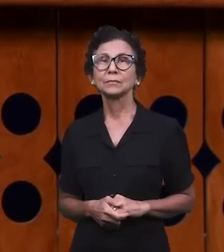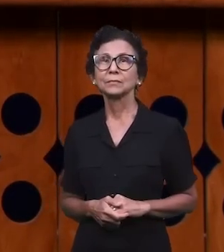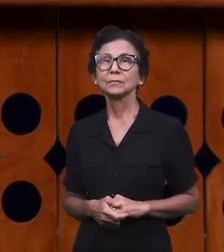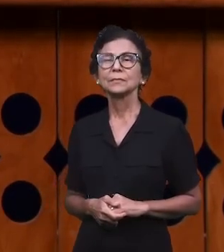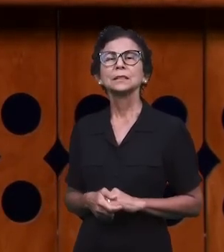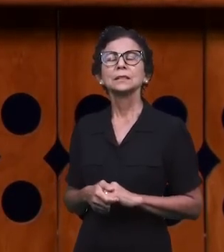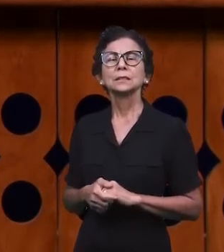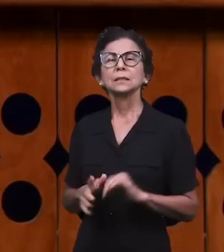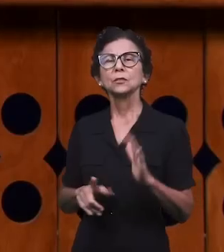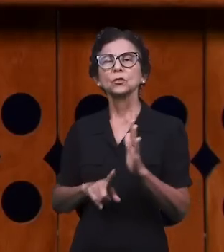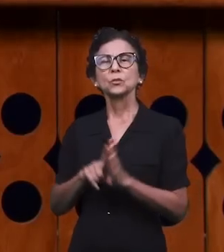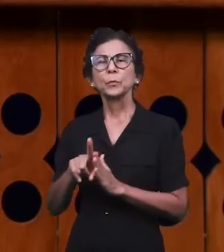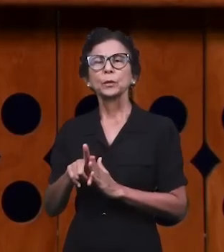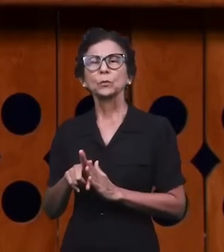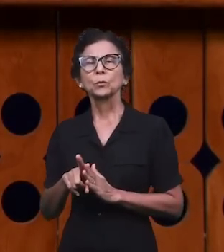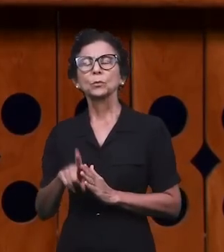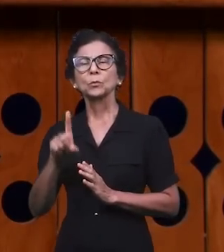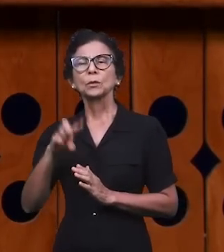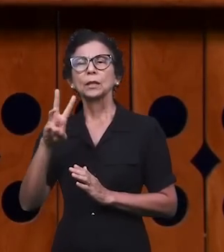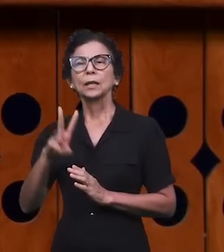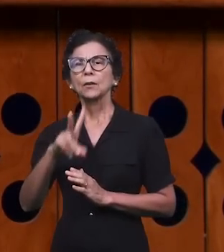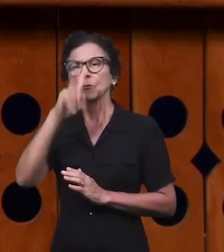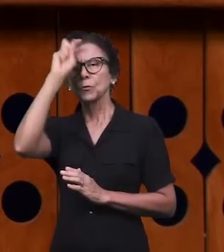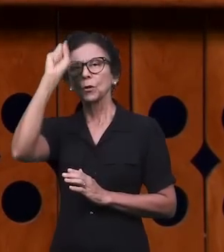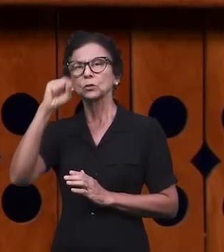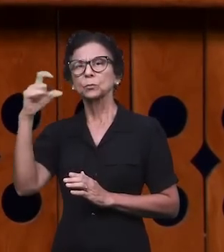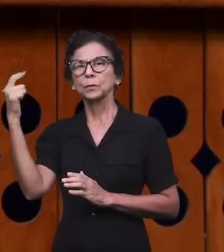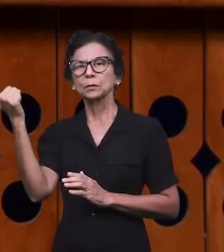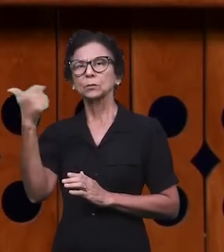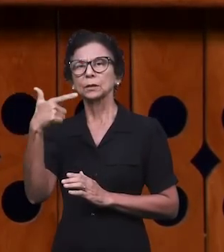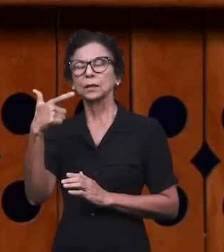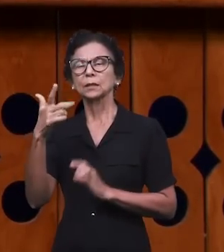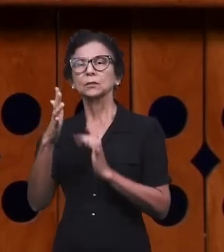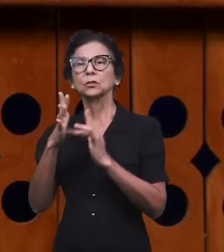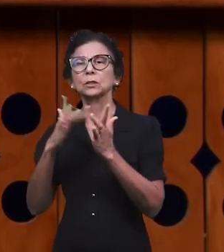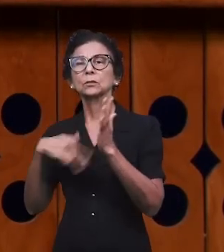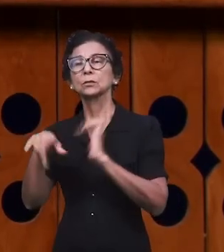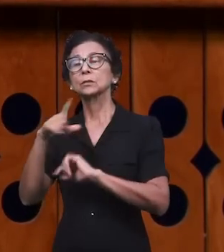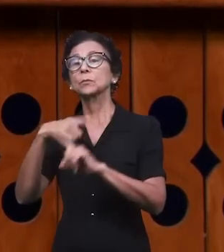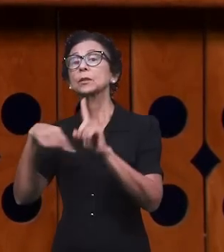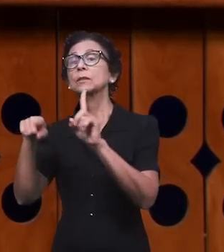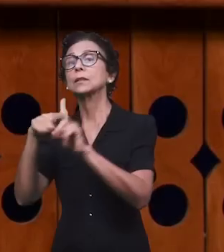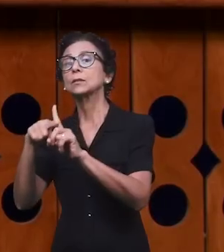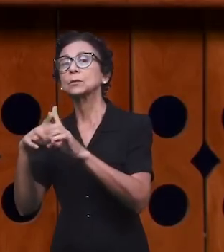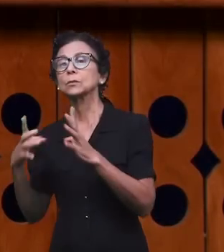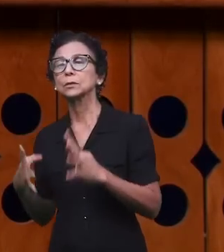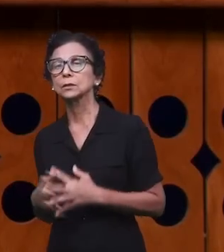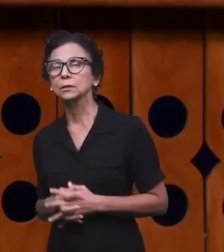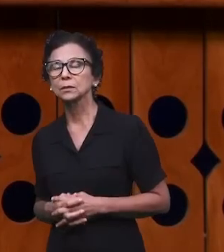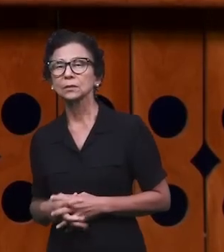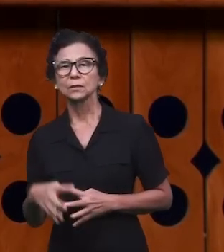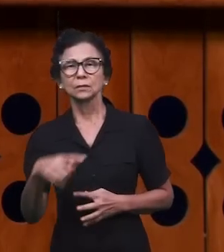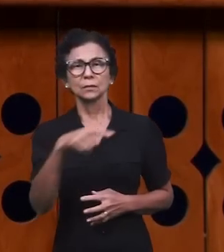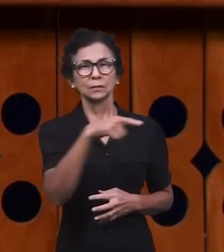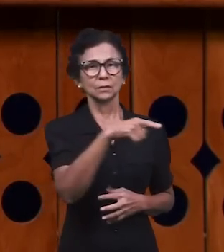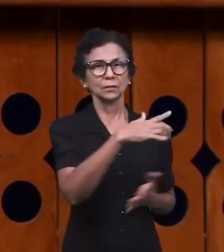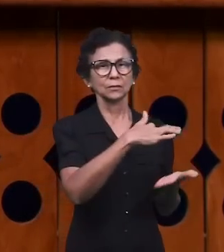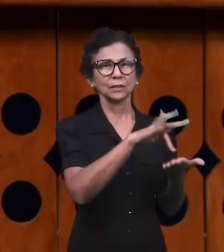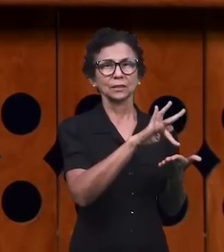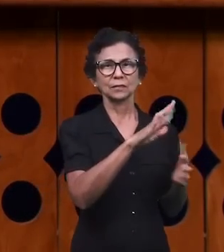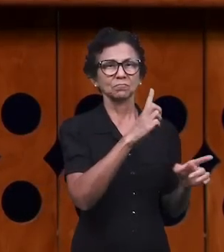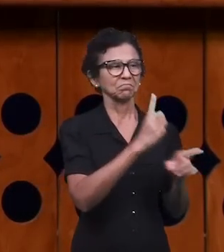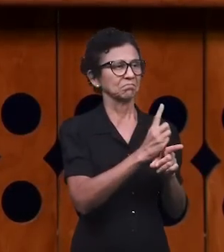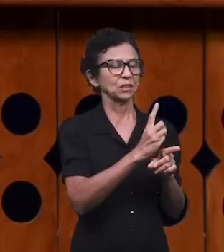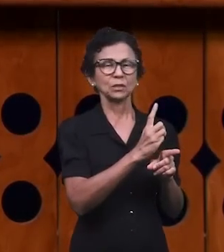cruz e pôde proporcionar um caminho eterno de salvação? Eles não puderam decifrar